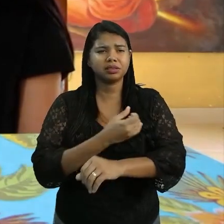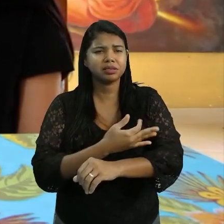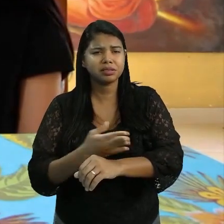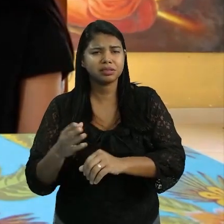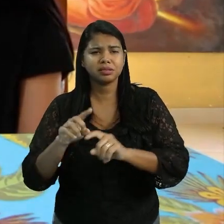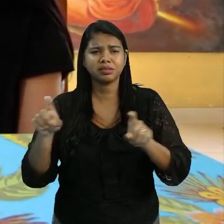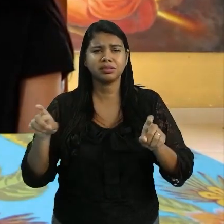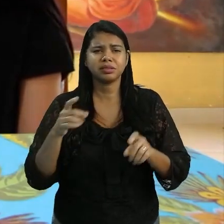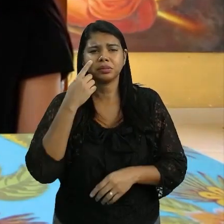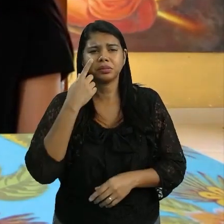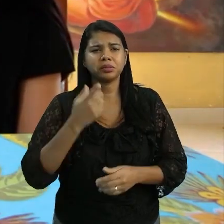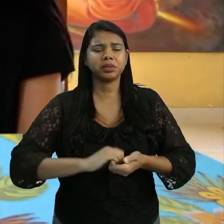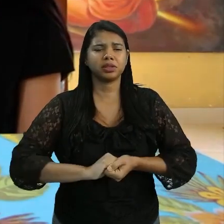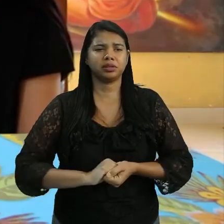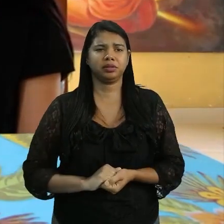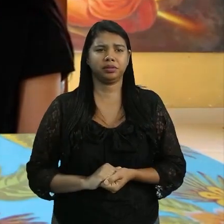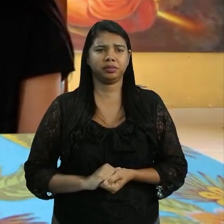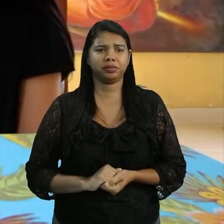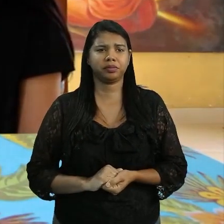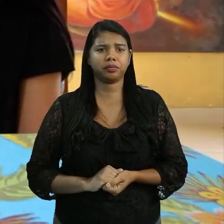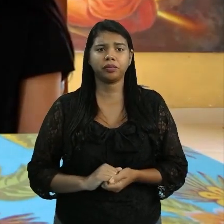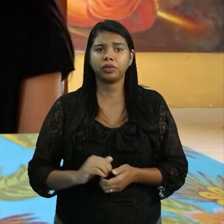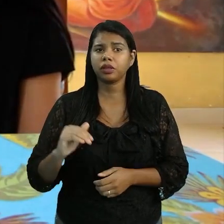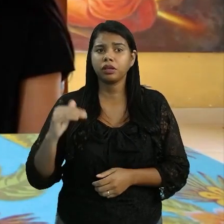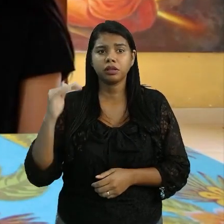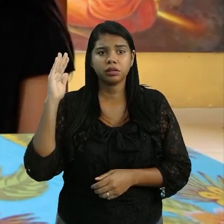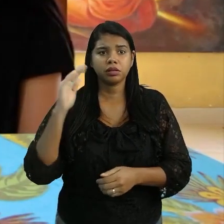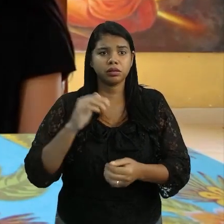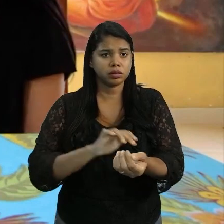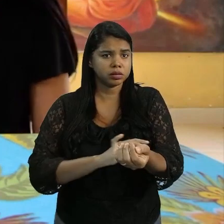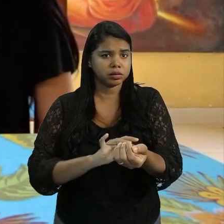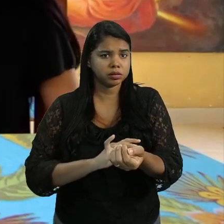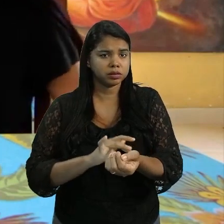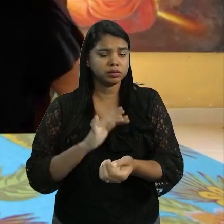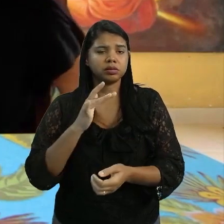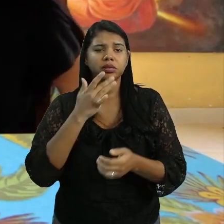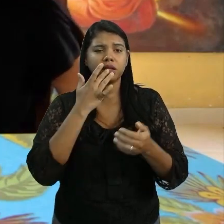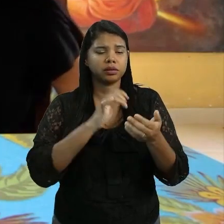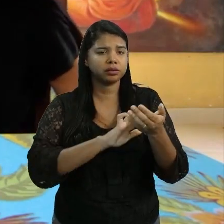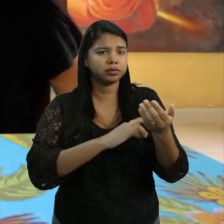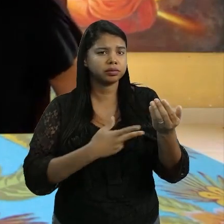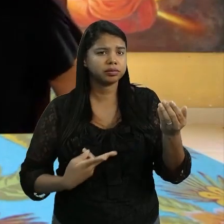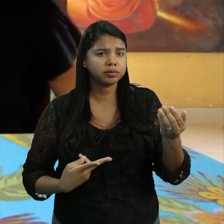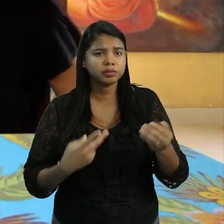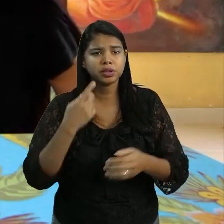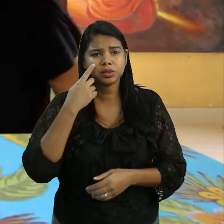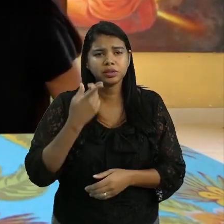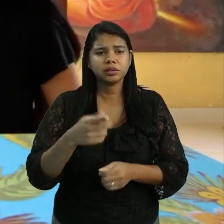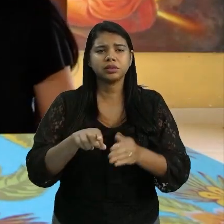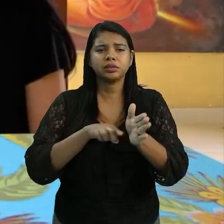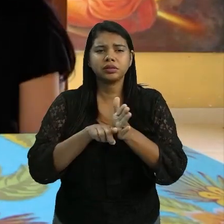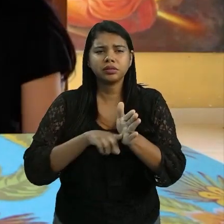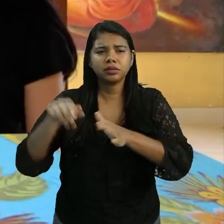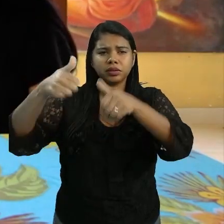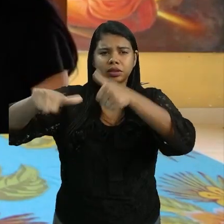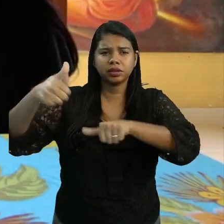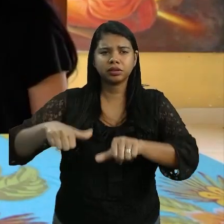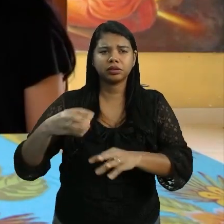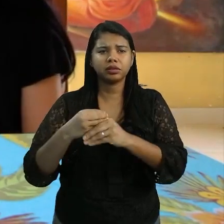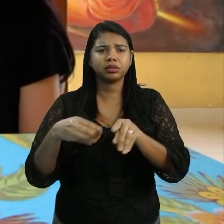fizeram recentemente, não que moram aqui na Ecovila, fizeram recentemente um teste para ver o nível